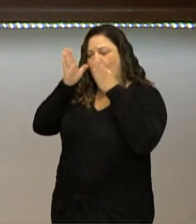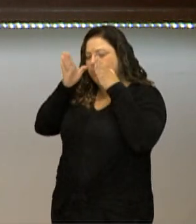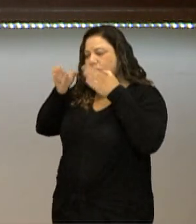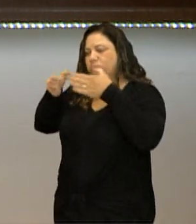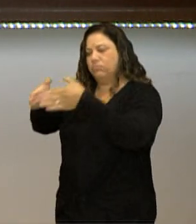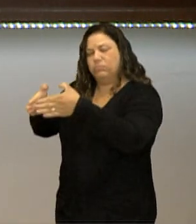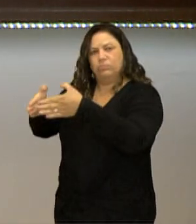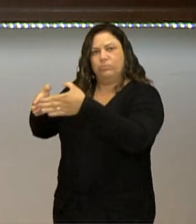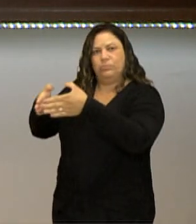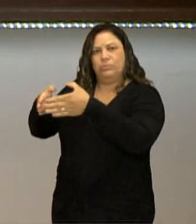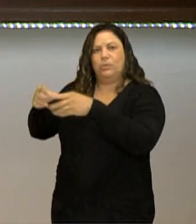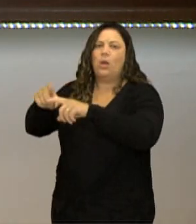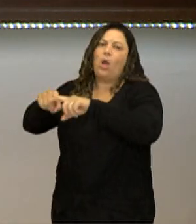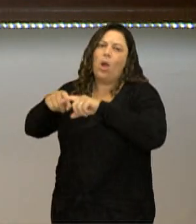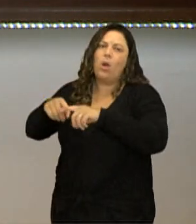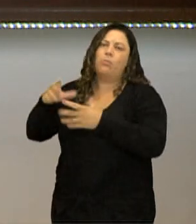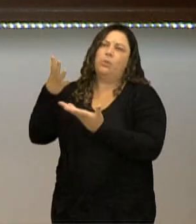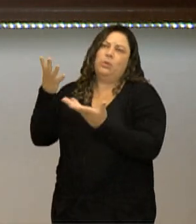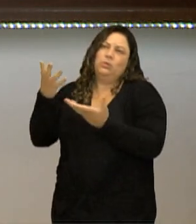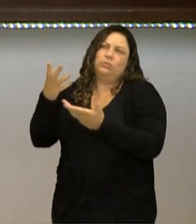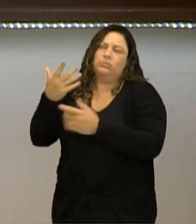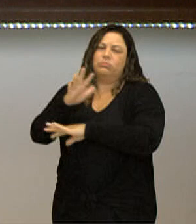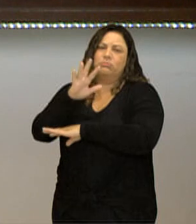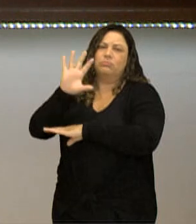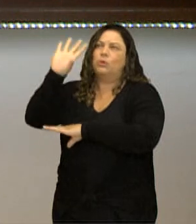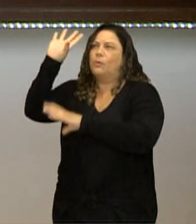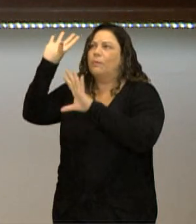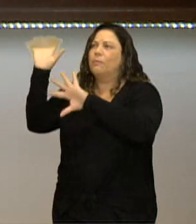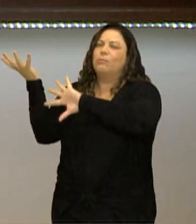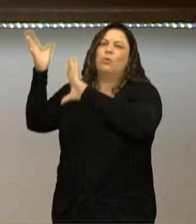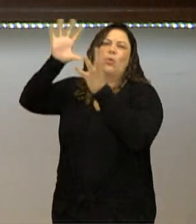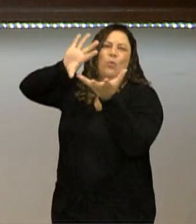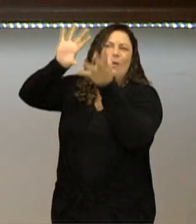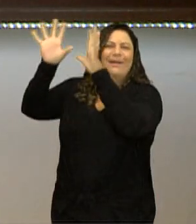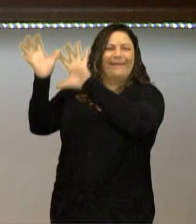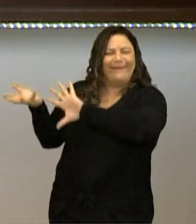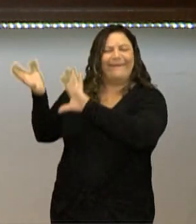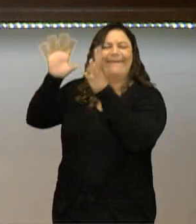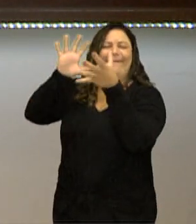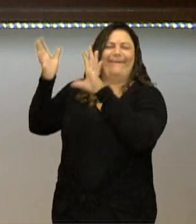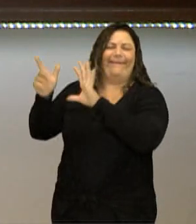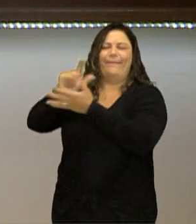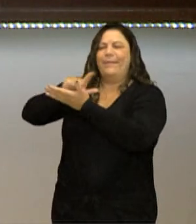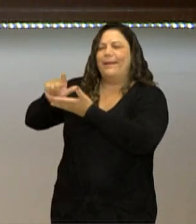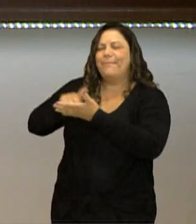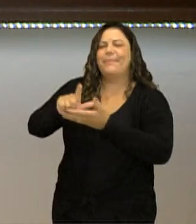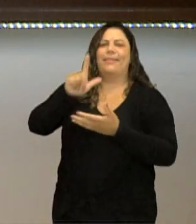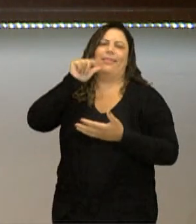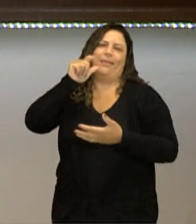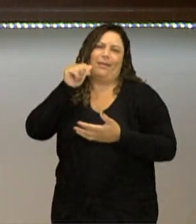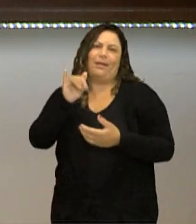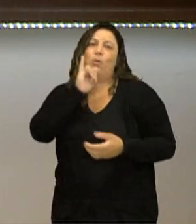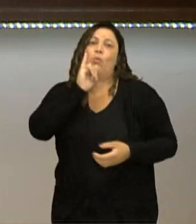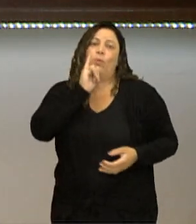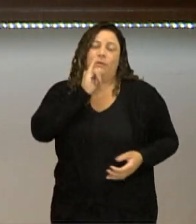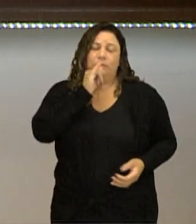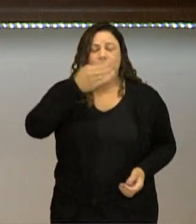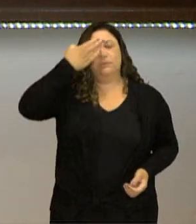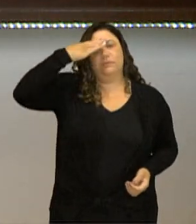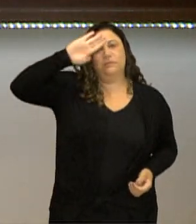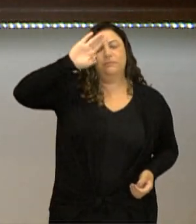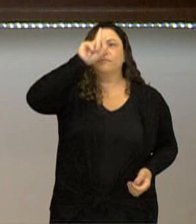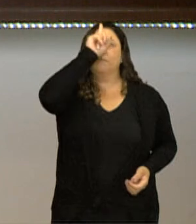por bactérias. As vacinas induzem o vírus ou a bactéria atenuada ou partes, né, da